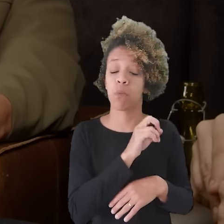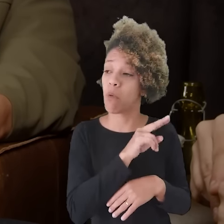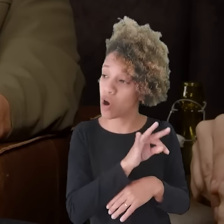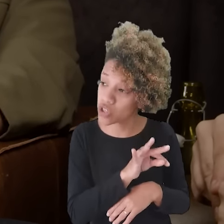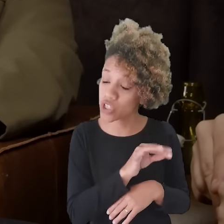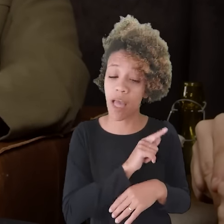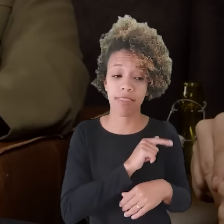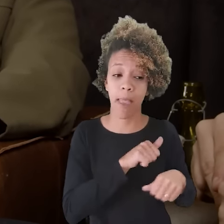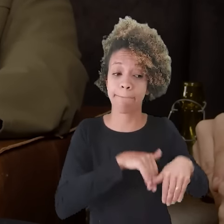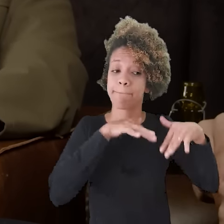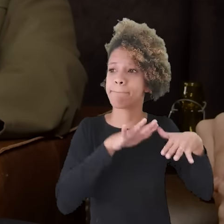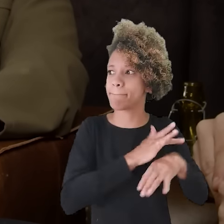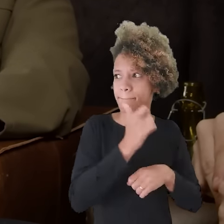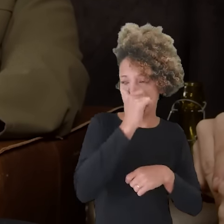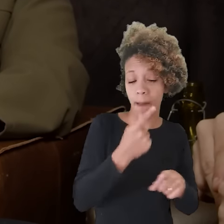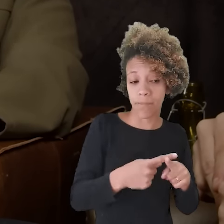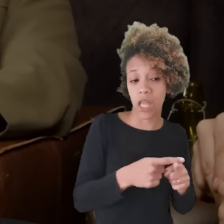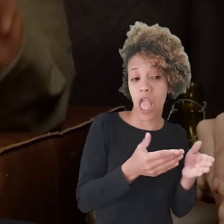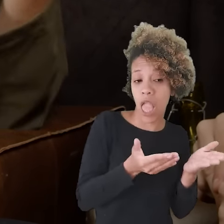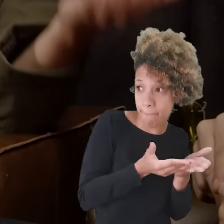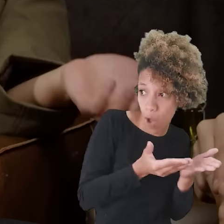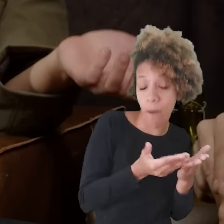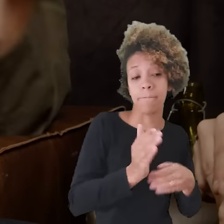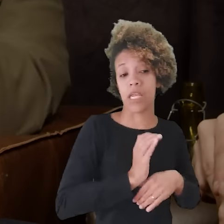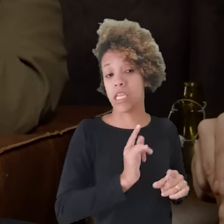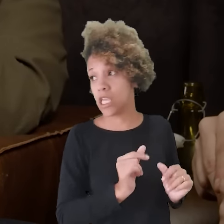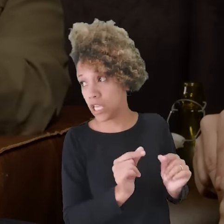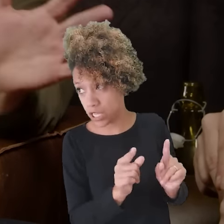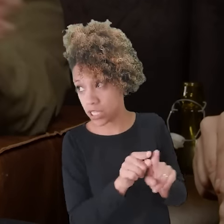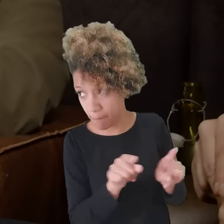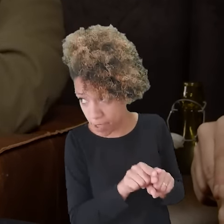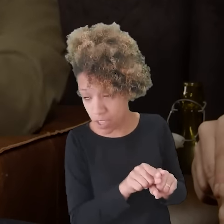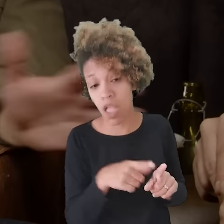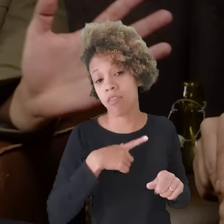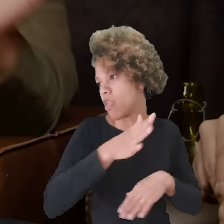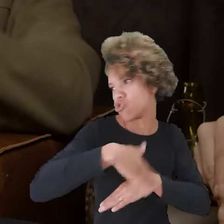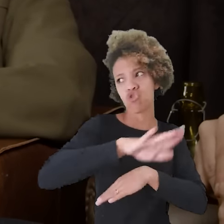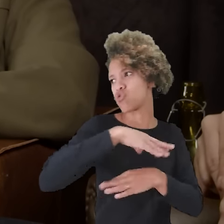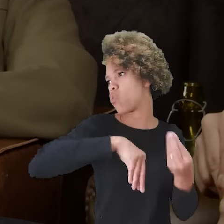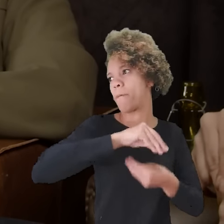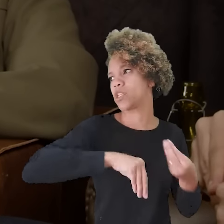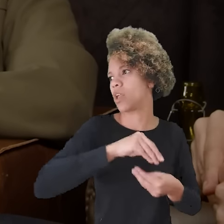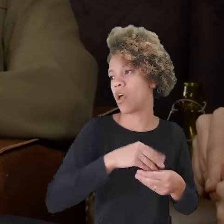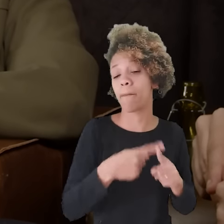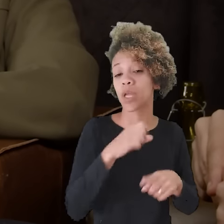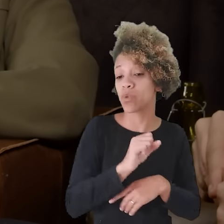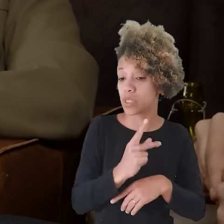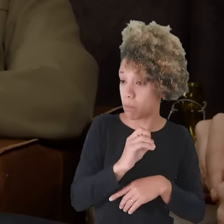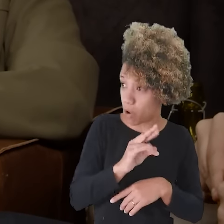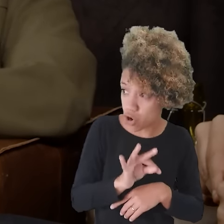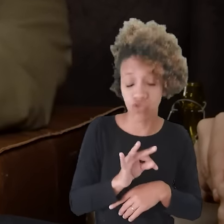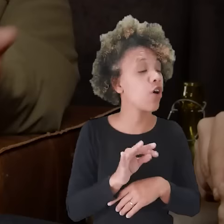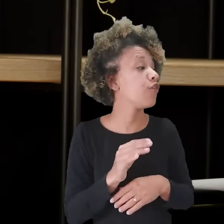o esporte é a torcida que tem mais gente porque tem gente rica e tem gente pobre e tem e tem a galera toda tá ligado o esporte porque foi